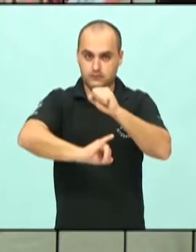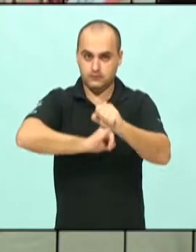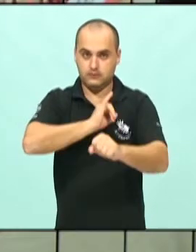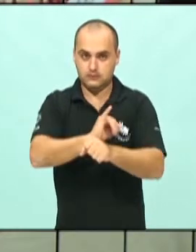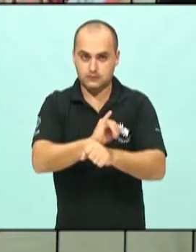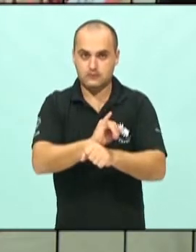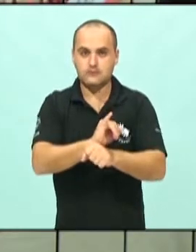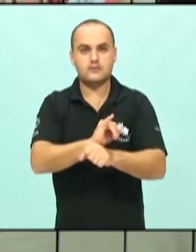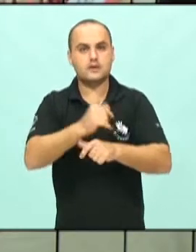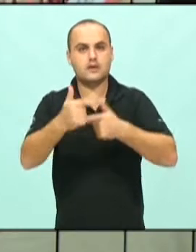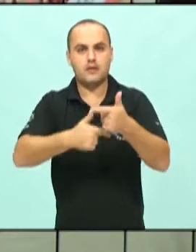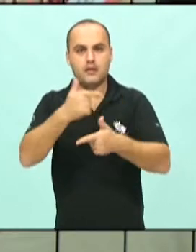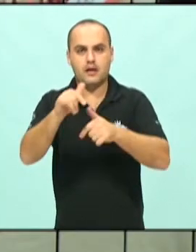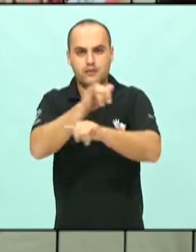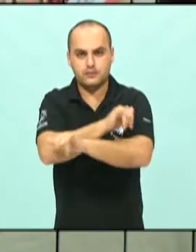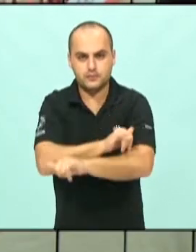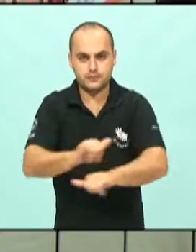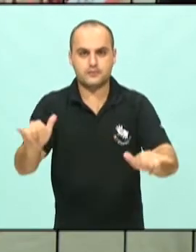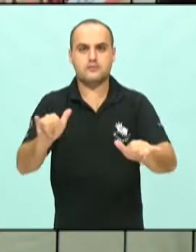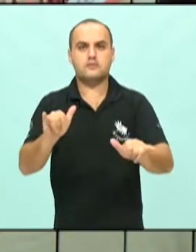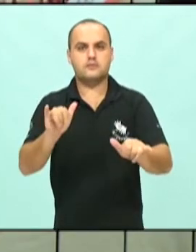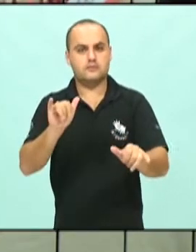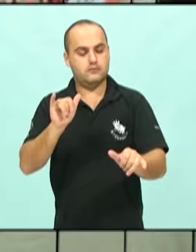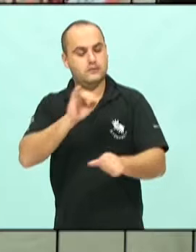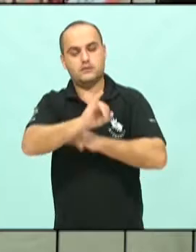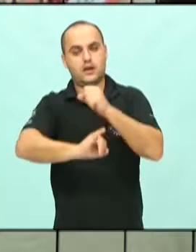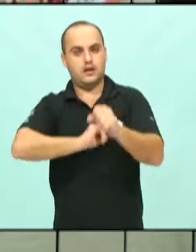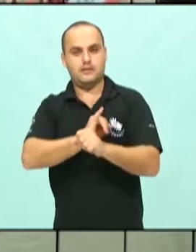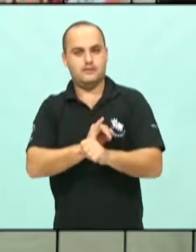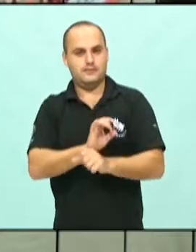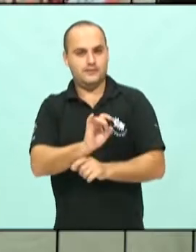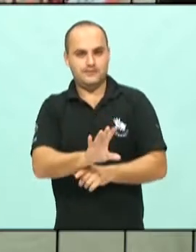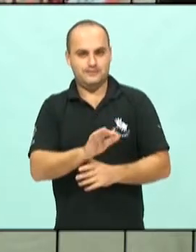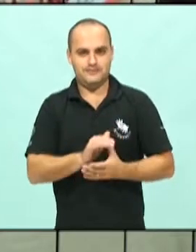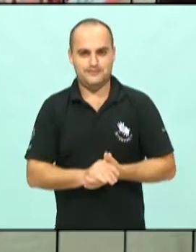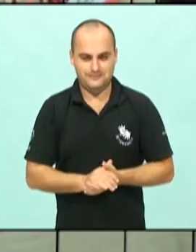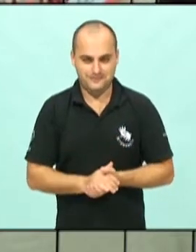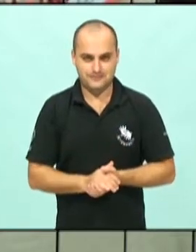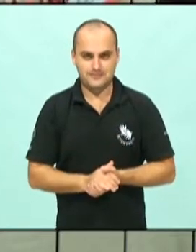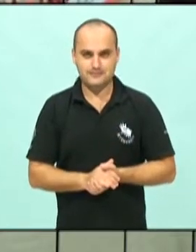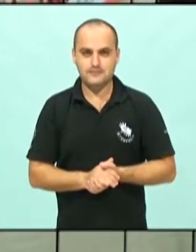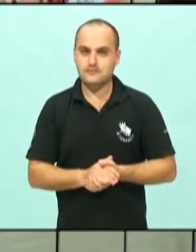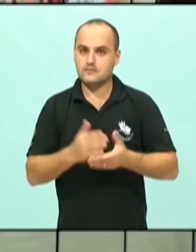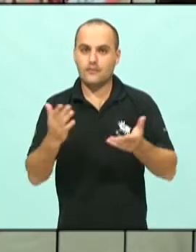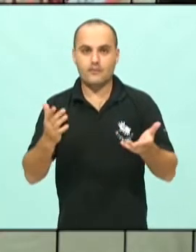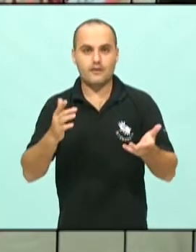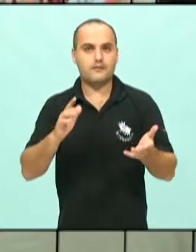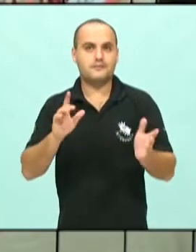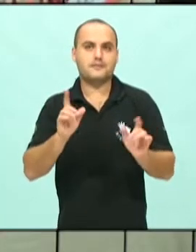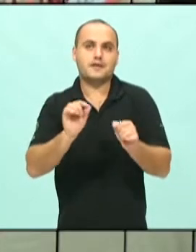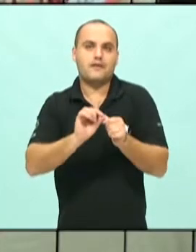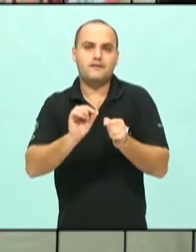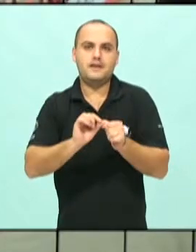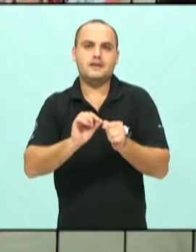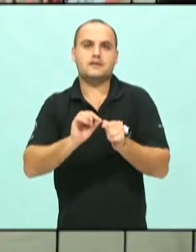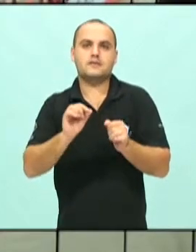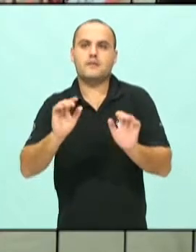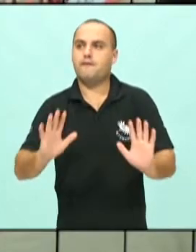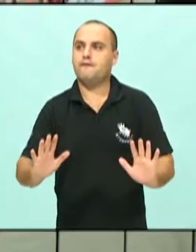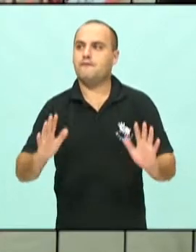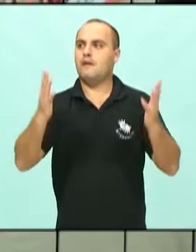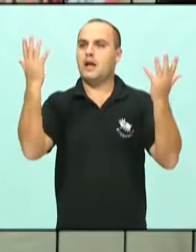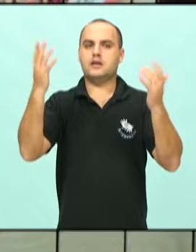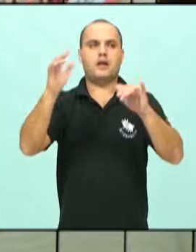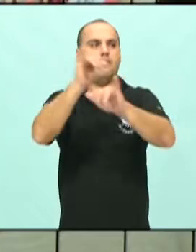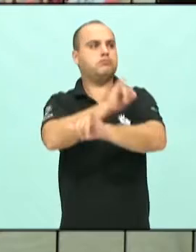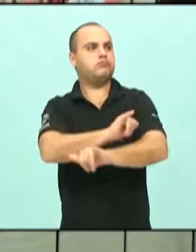trabalha a divulgação toda online, né? E então assim ainda não consegui fazer um show de lançamento porque